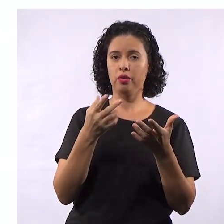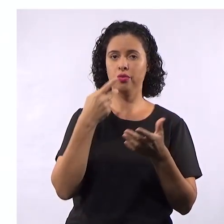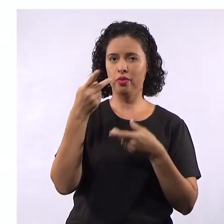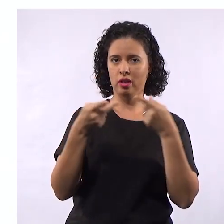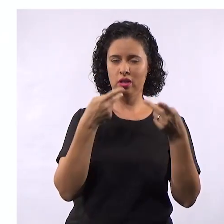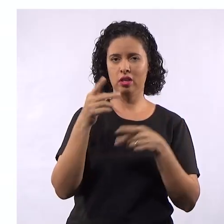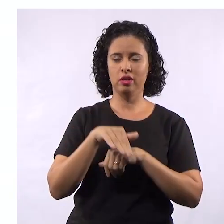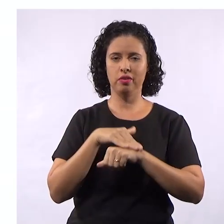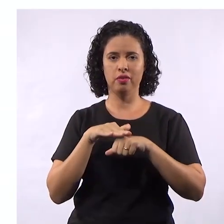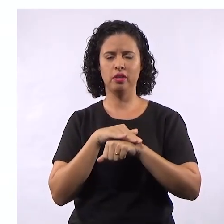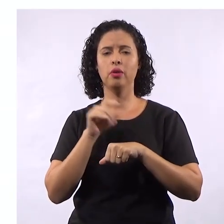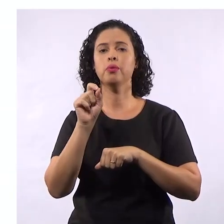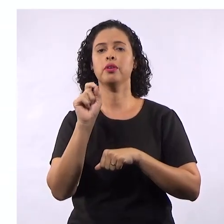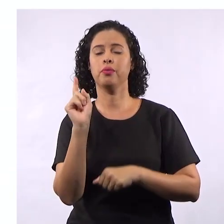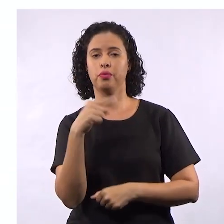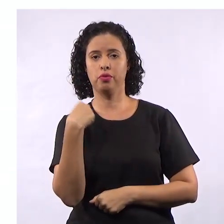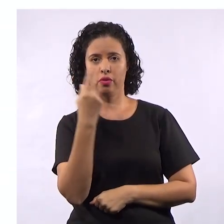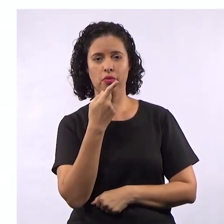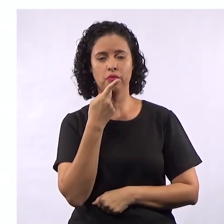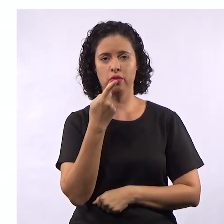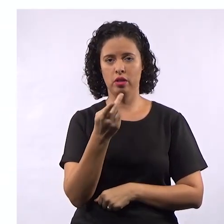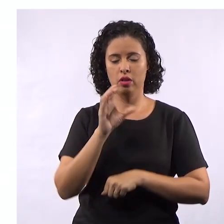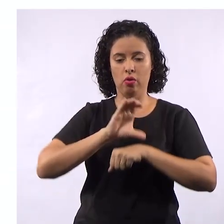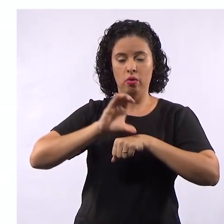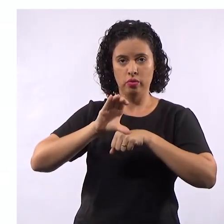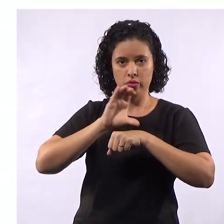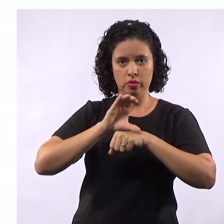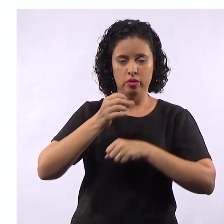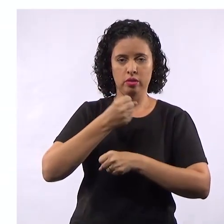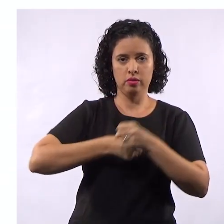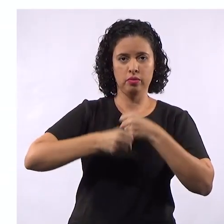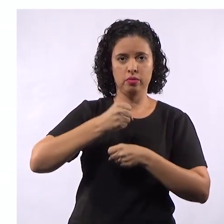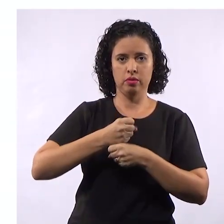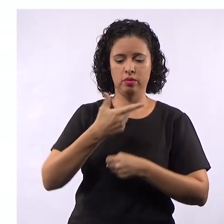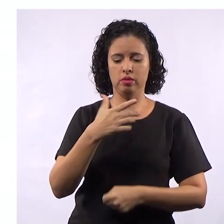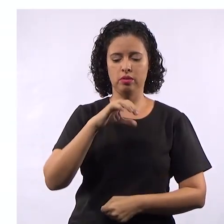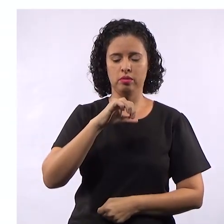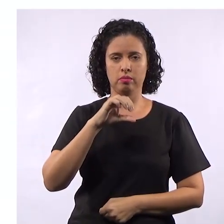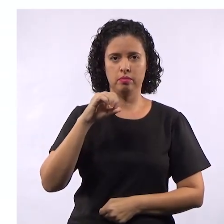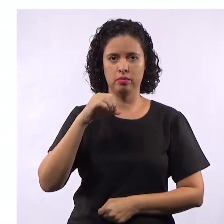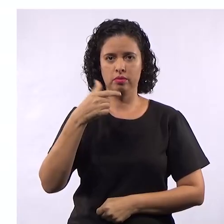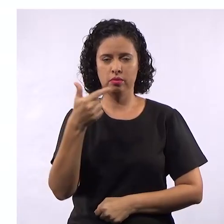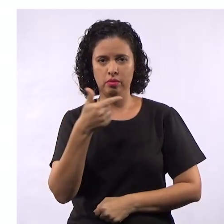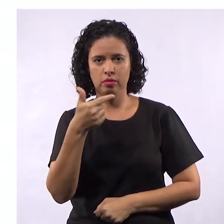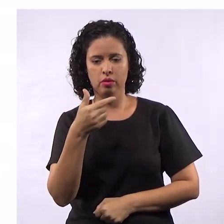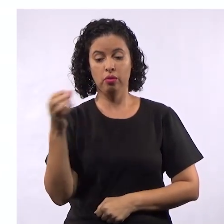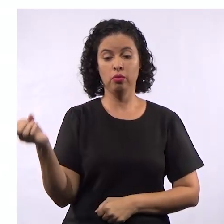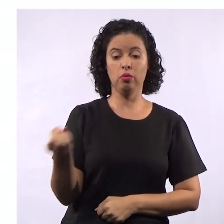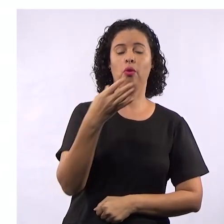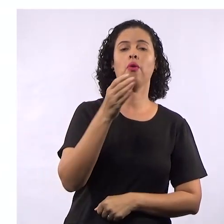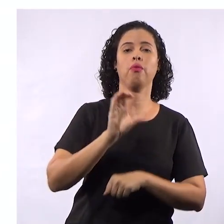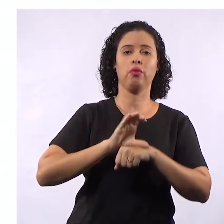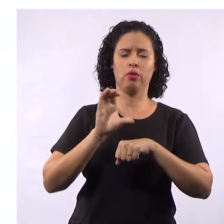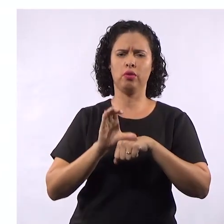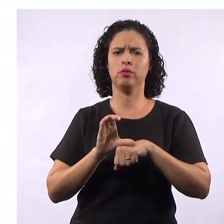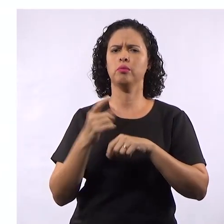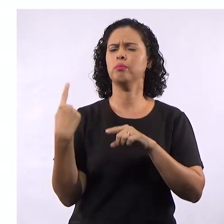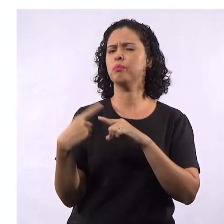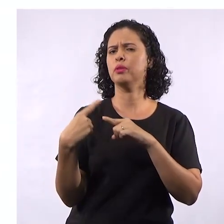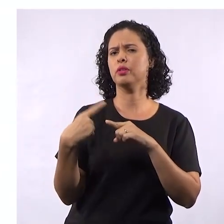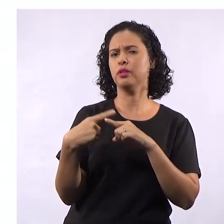de 2002, ou seja, o Código Civil de 2002 manteve a sistemática do Código Civil lá de 1916,